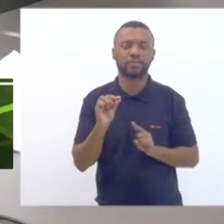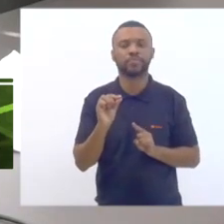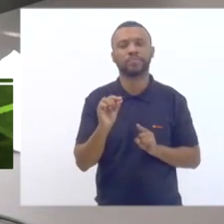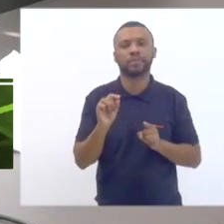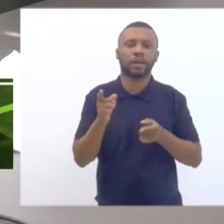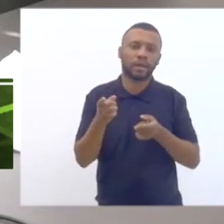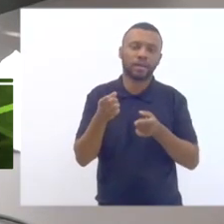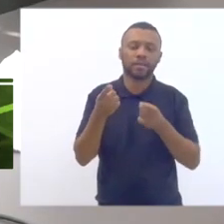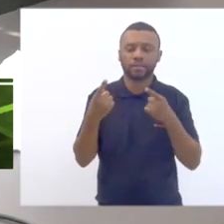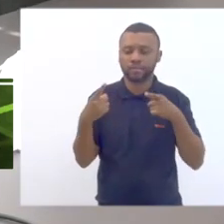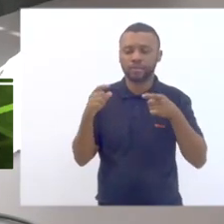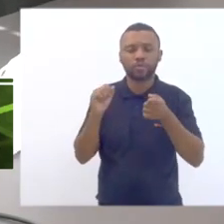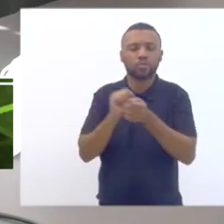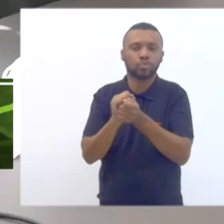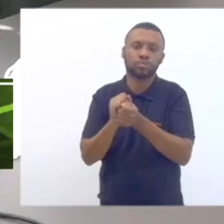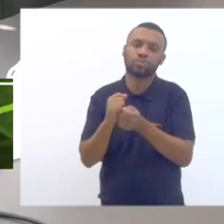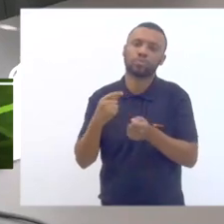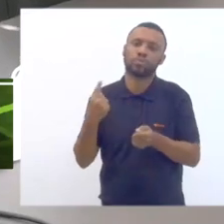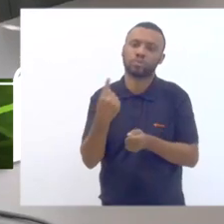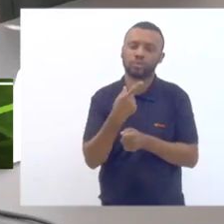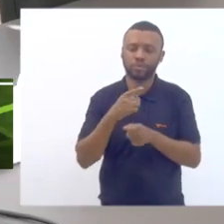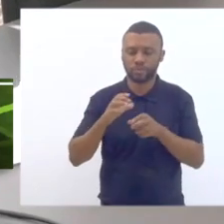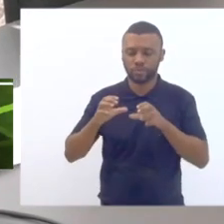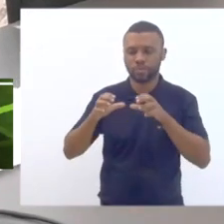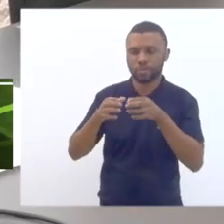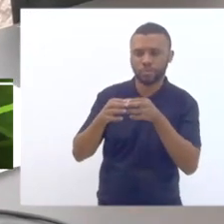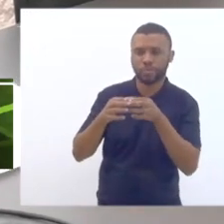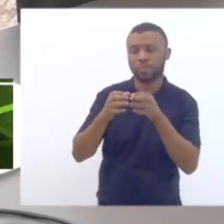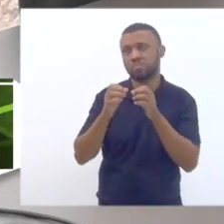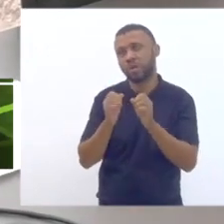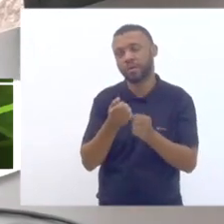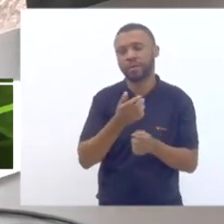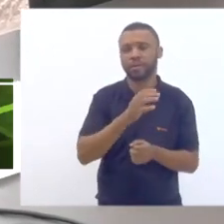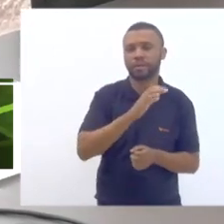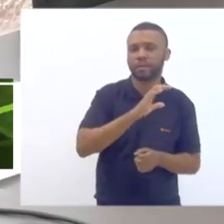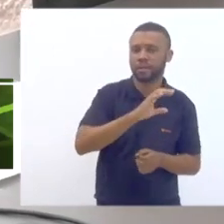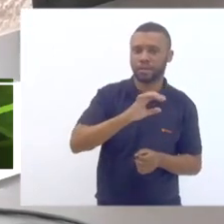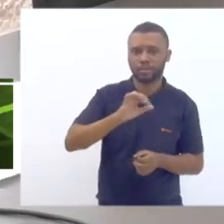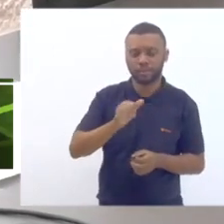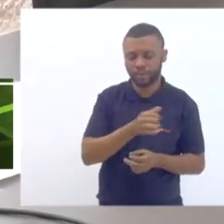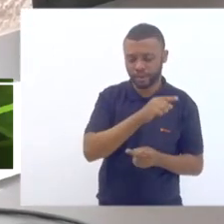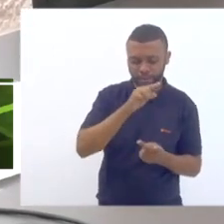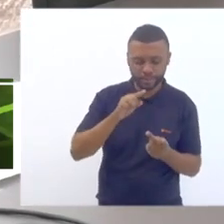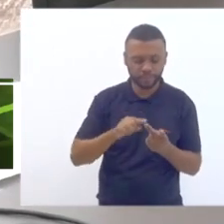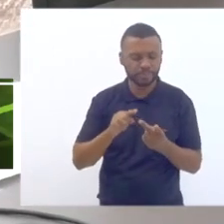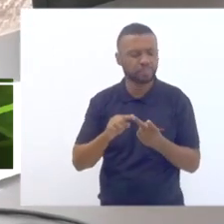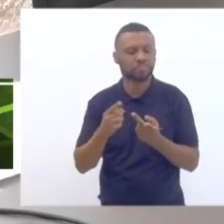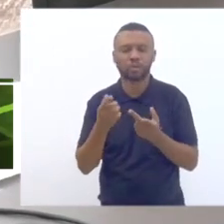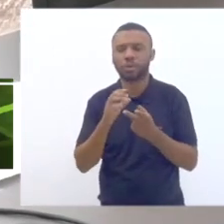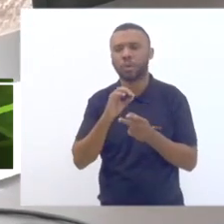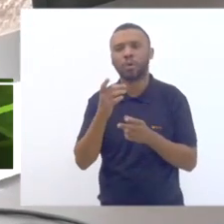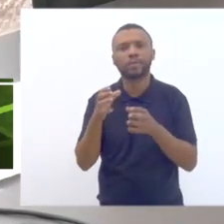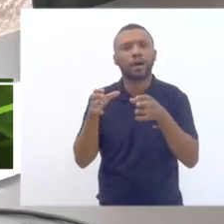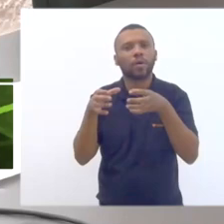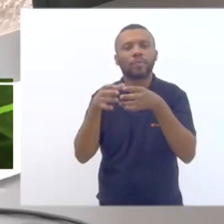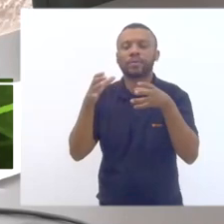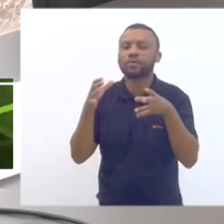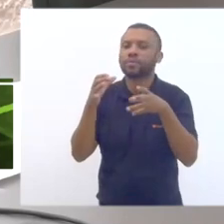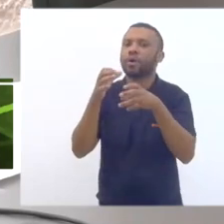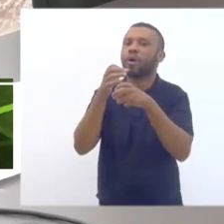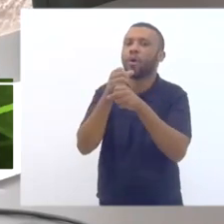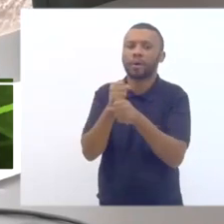transitou junto conosco, quer seja na Comissão de Constituição e Justiça, quer seja na Comissão de